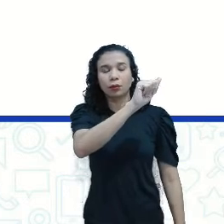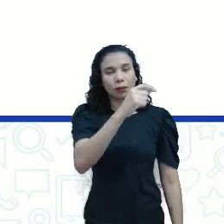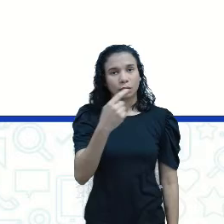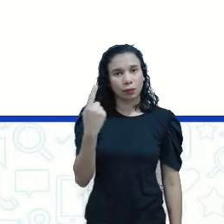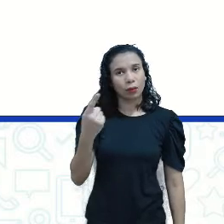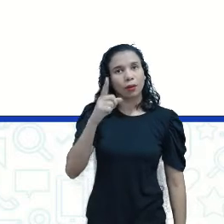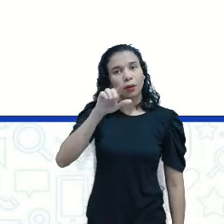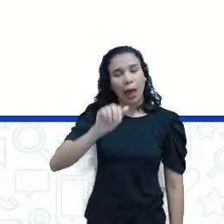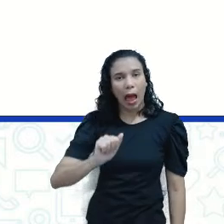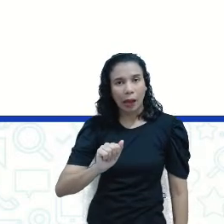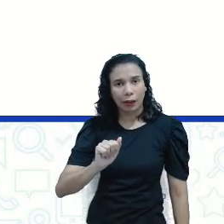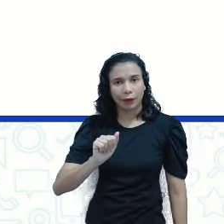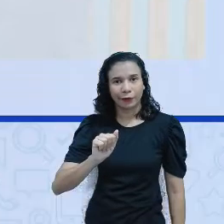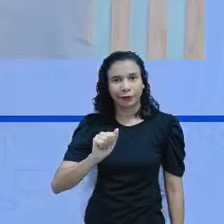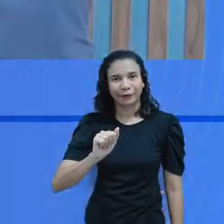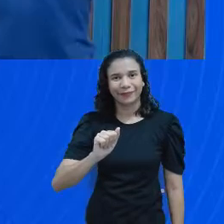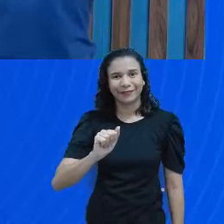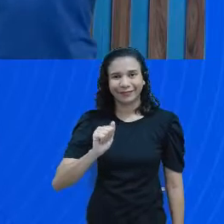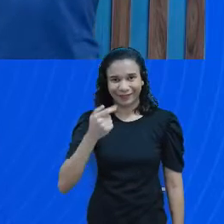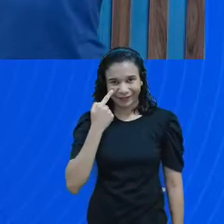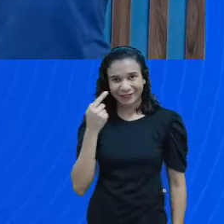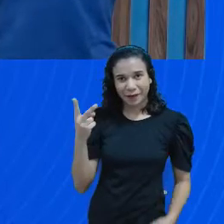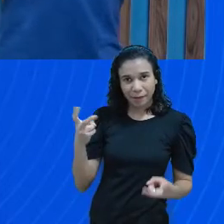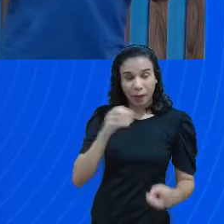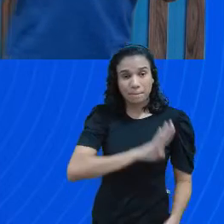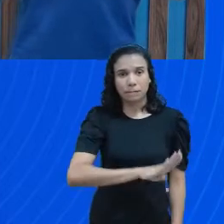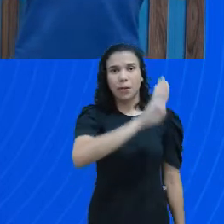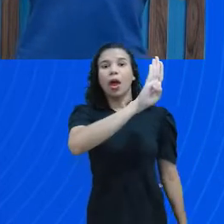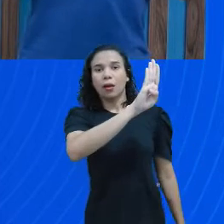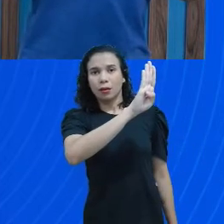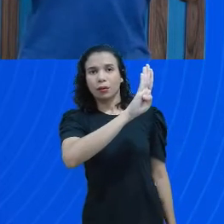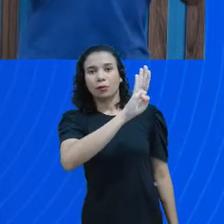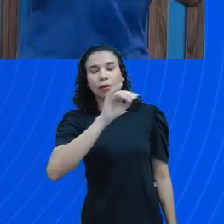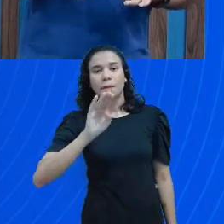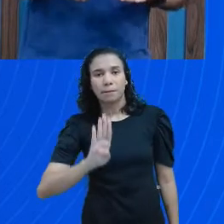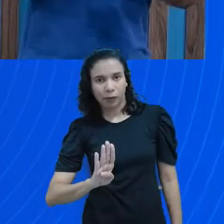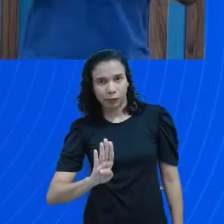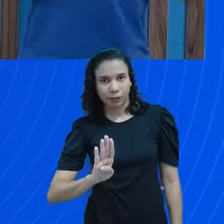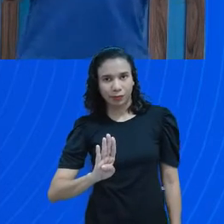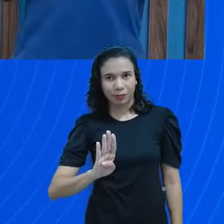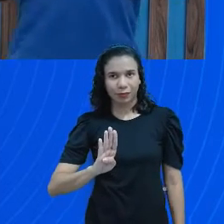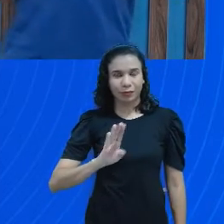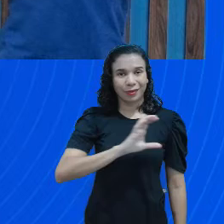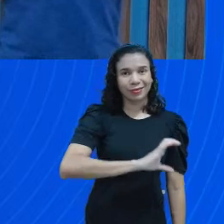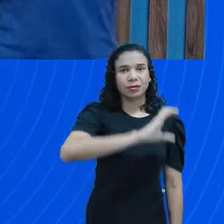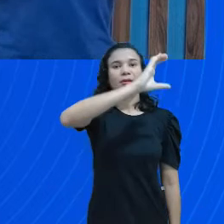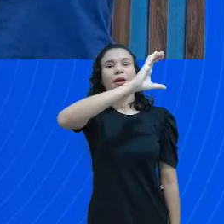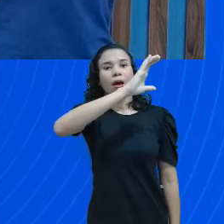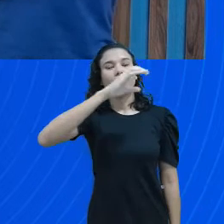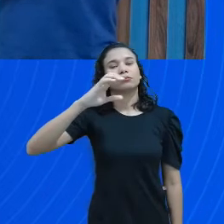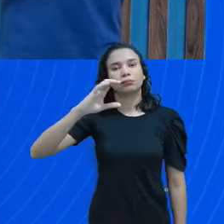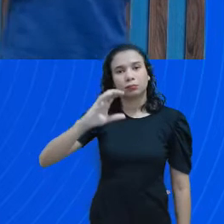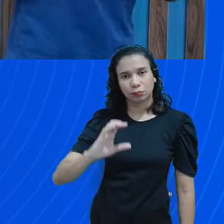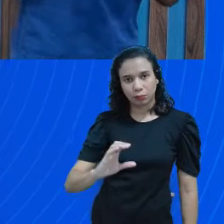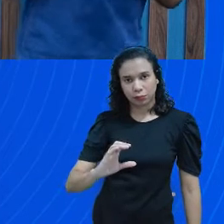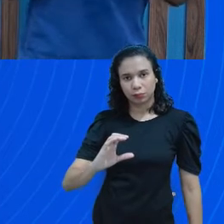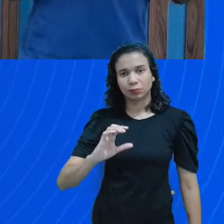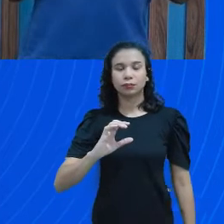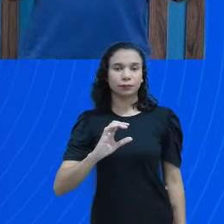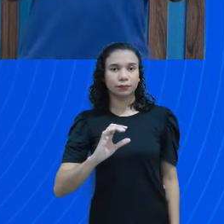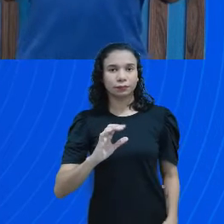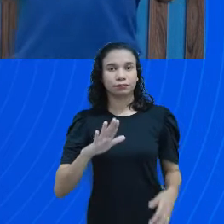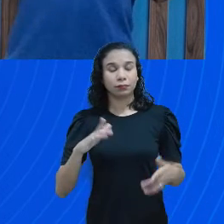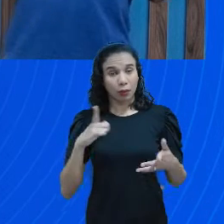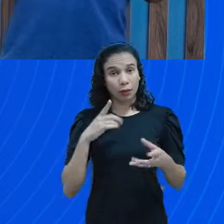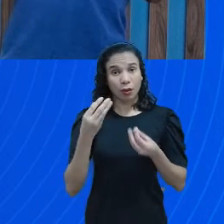é oposto a ele, tem um azinho. Tá vendo? Tem o Bzão, o oposto tem um Bzinho. Tem um Czão, o oposto tem um Czinho.